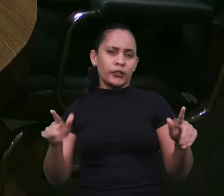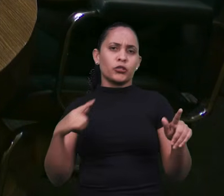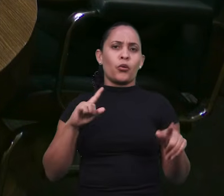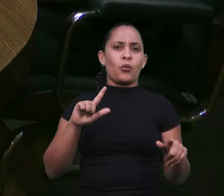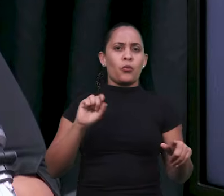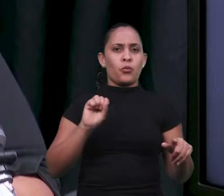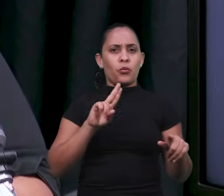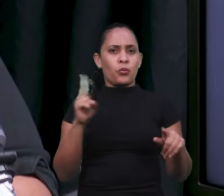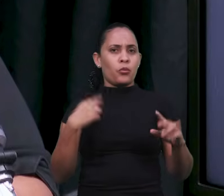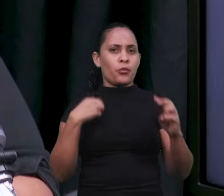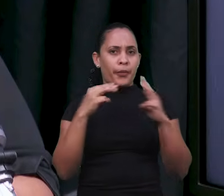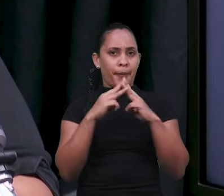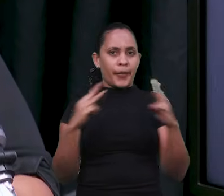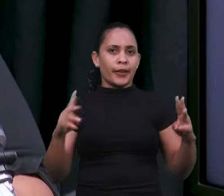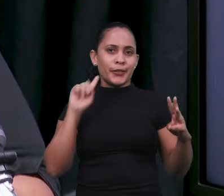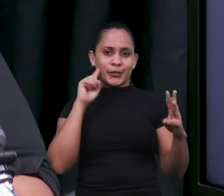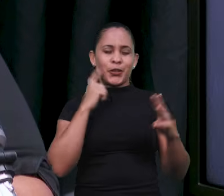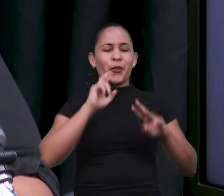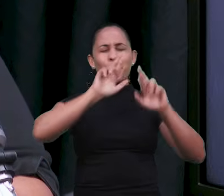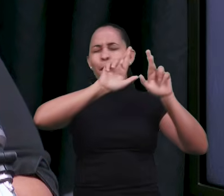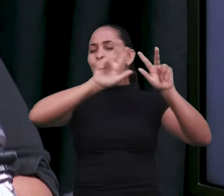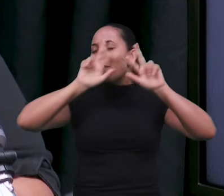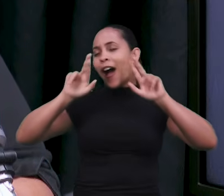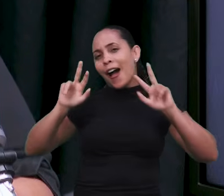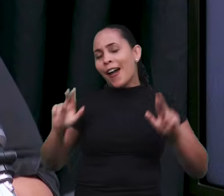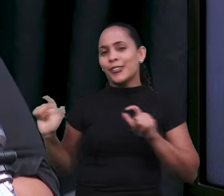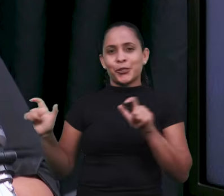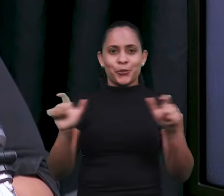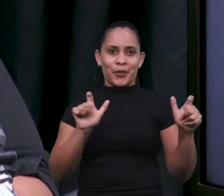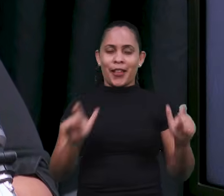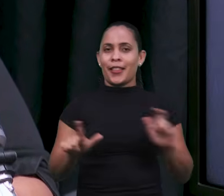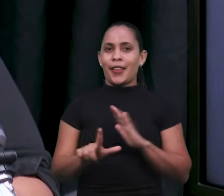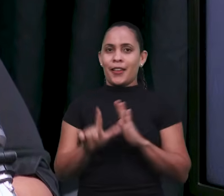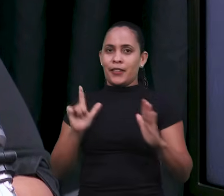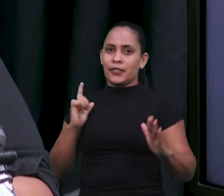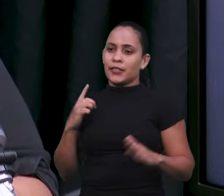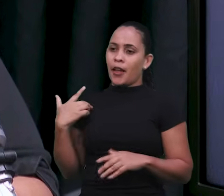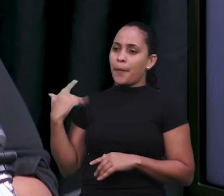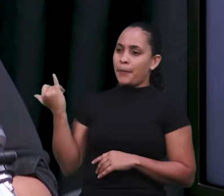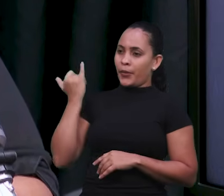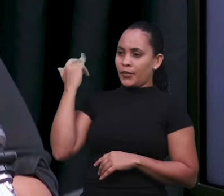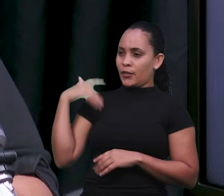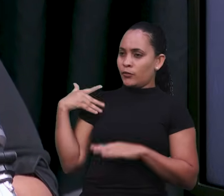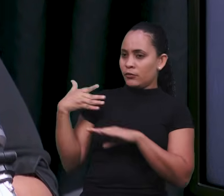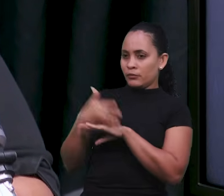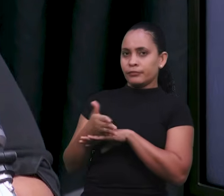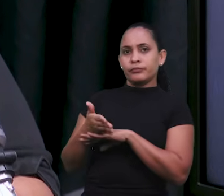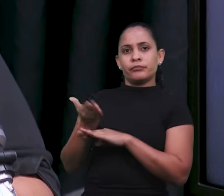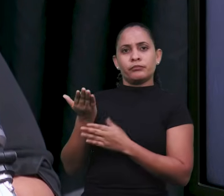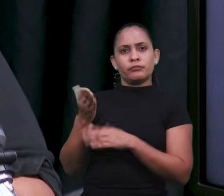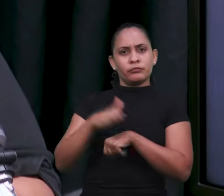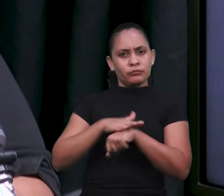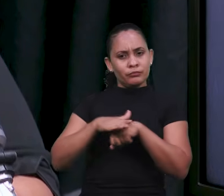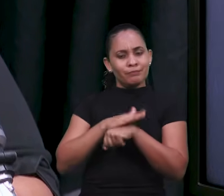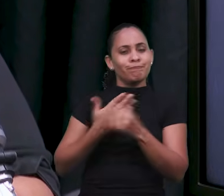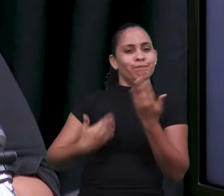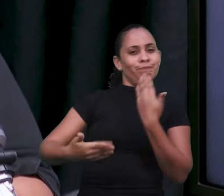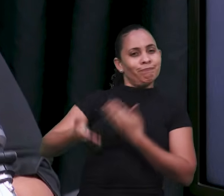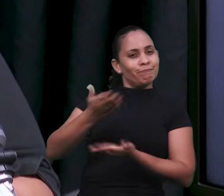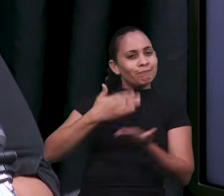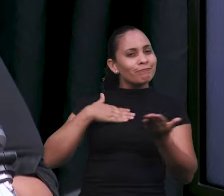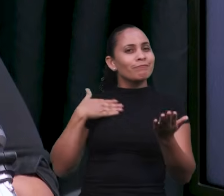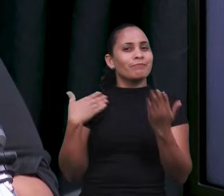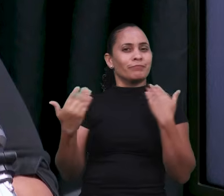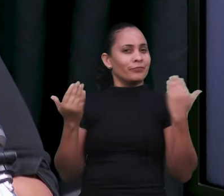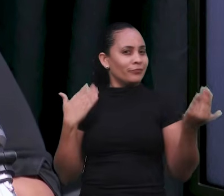no Manaim aparecem surdos, né, de outros lugares, antes de interpretar para eles, a gente passa um tempo Conversando. com eles